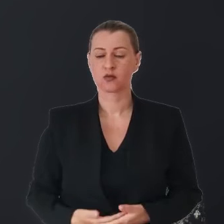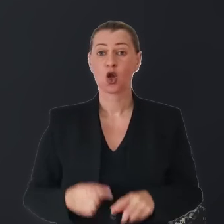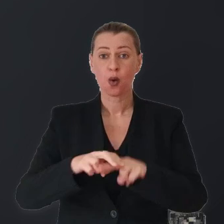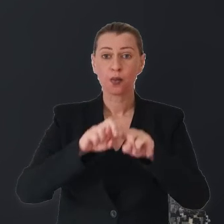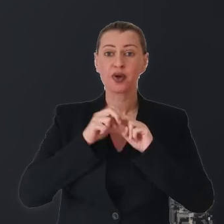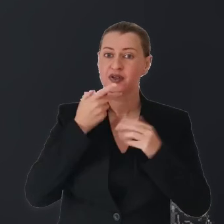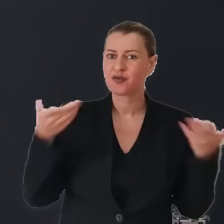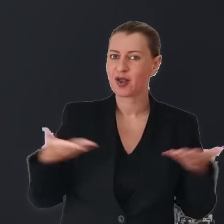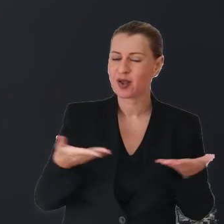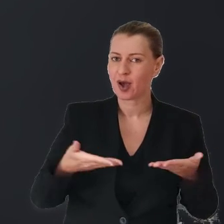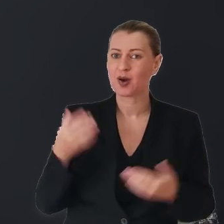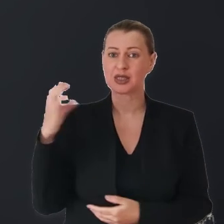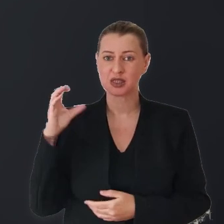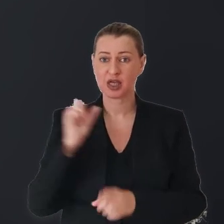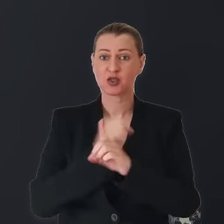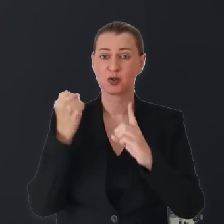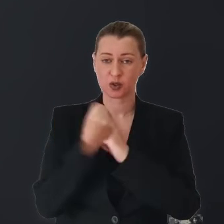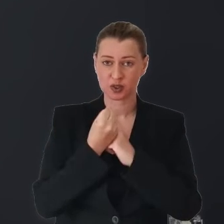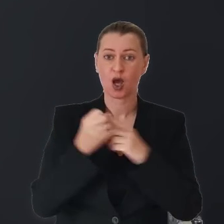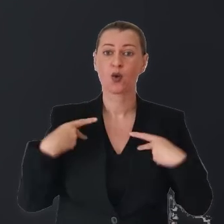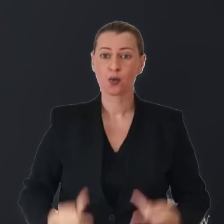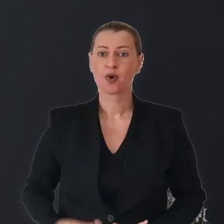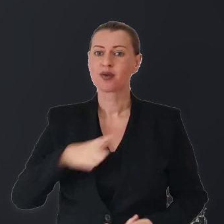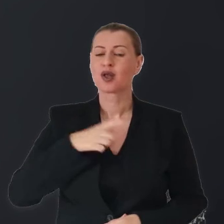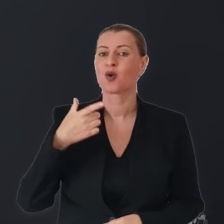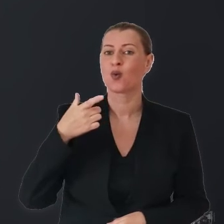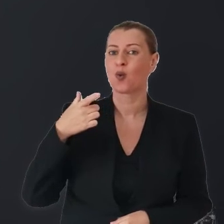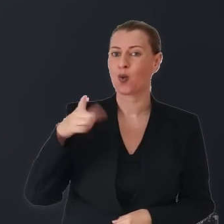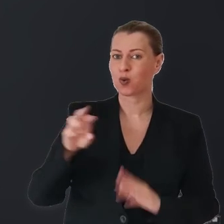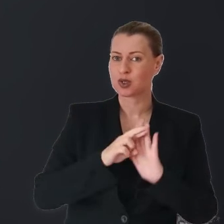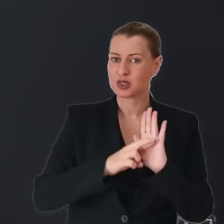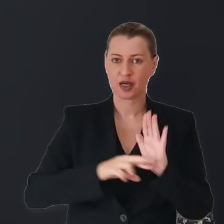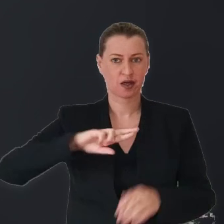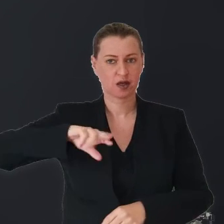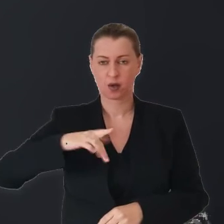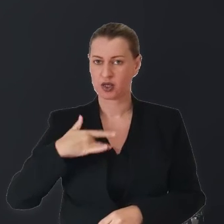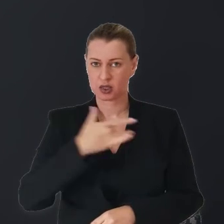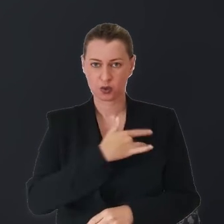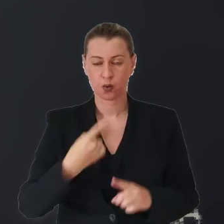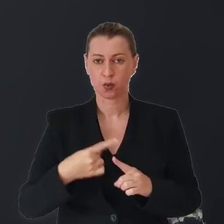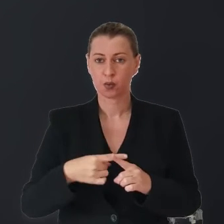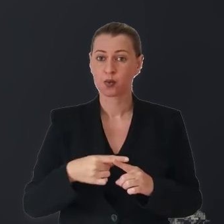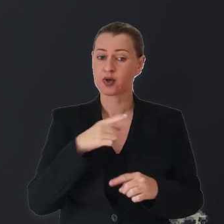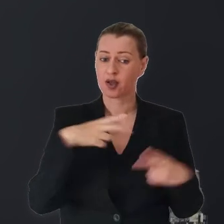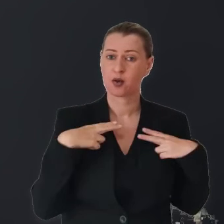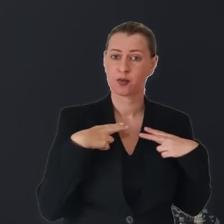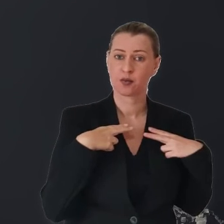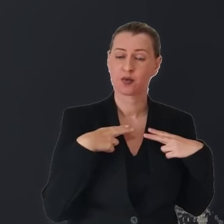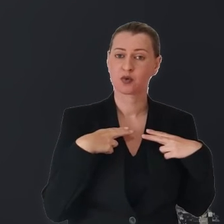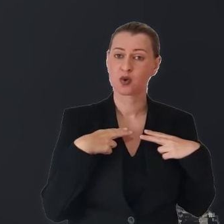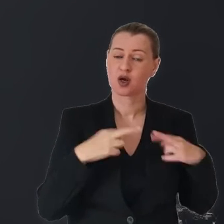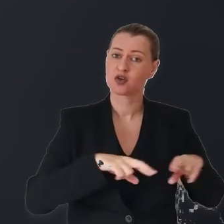pelo comitê, por isso que eu falei que agora das ciências sociais e humanas, eles têm outra resolução que não é a da saúde, né? Porque eles têm particularidades diferentes